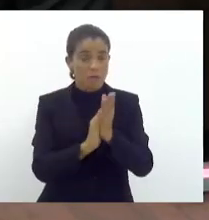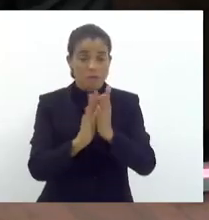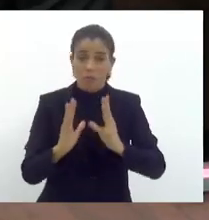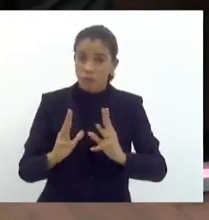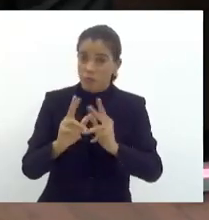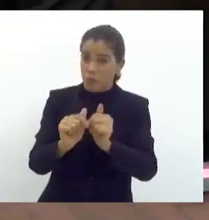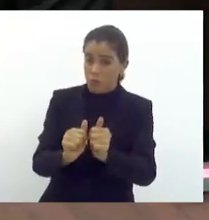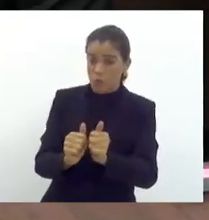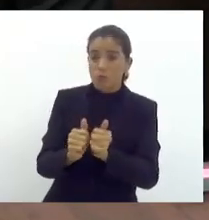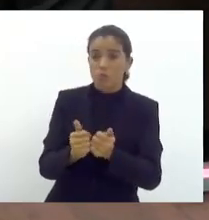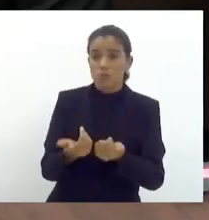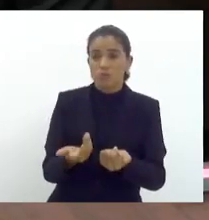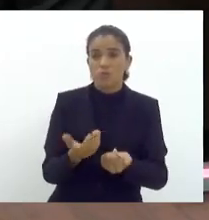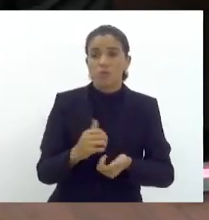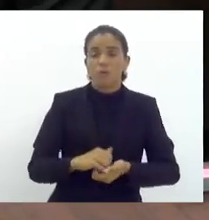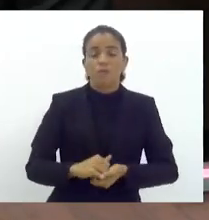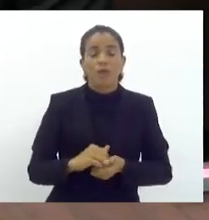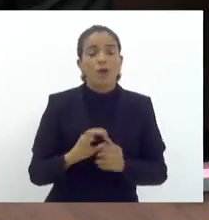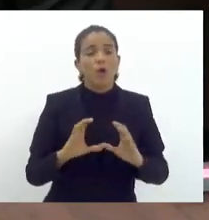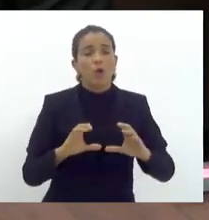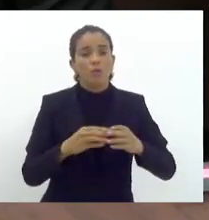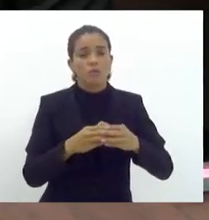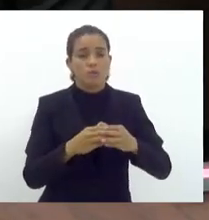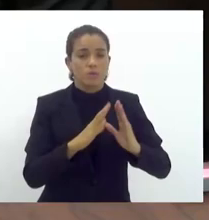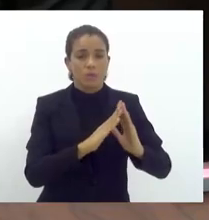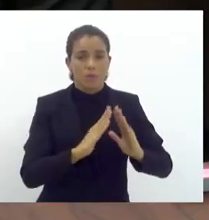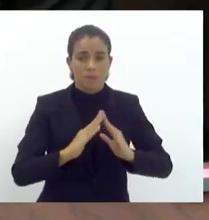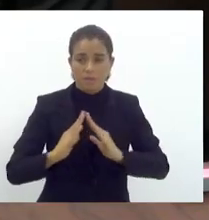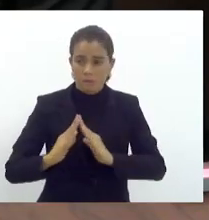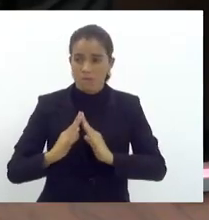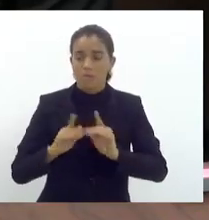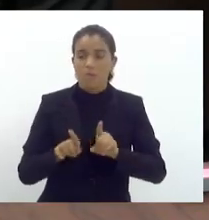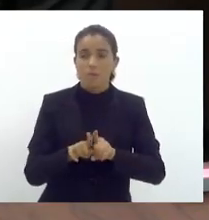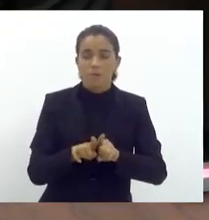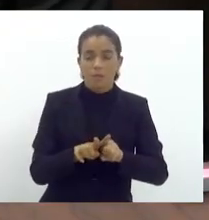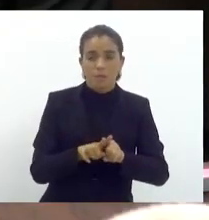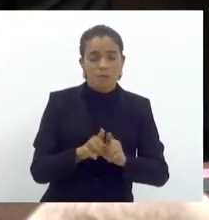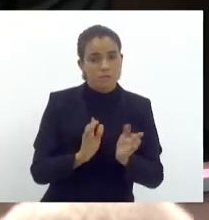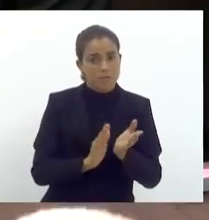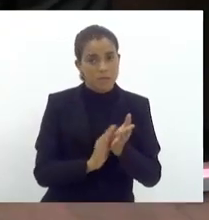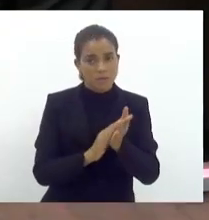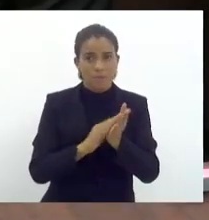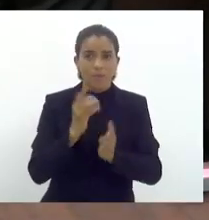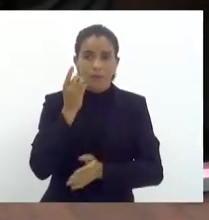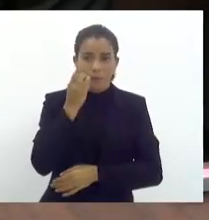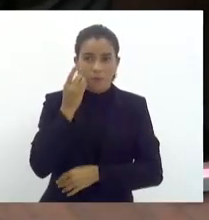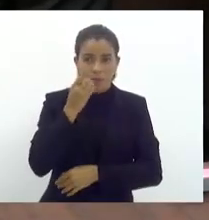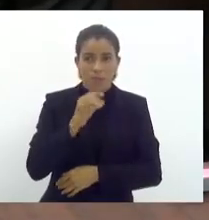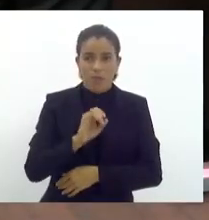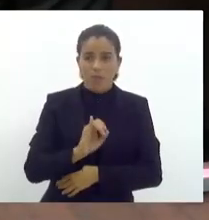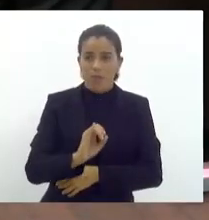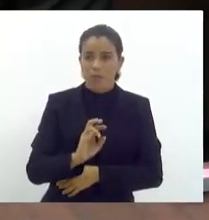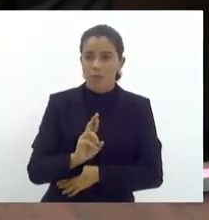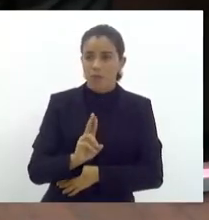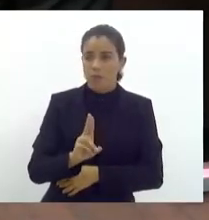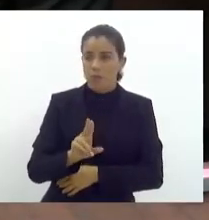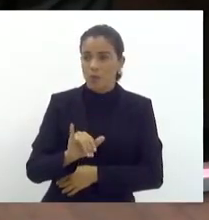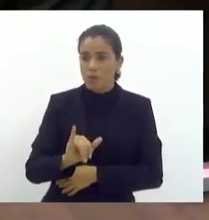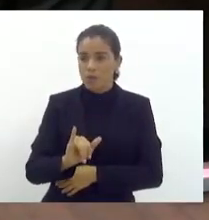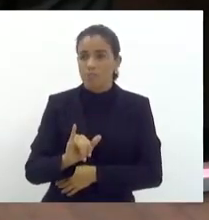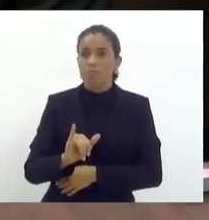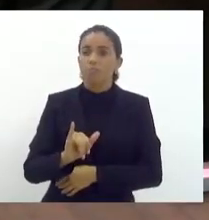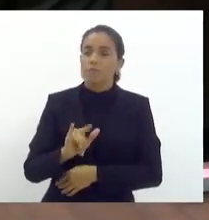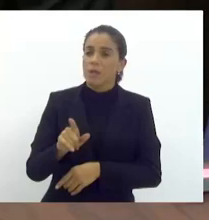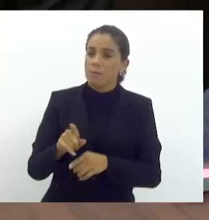do presidente da Comissão de habitação Deputado Cláudio Caiado parabenizo o deputado Yuri que faz a política